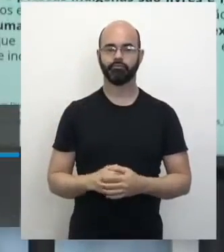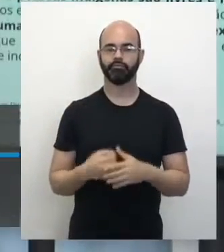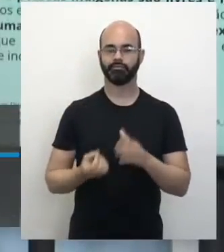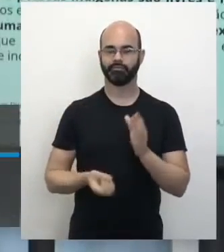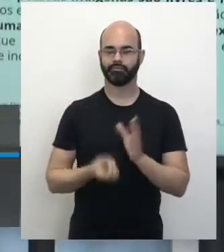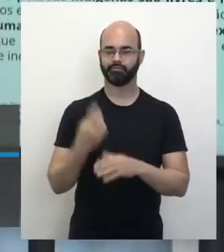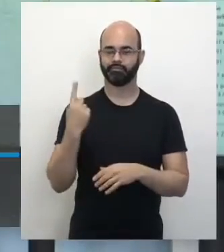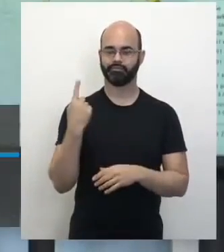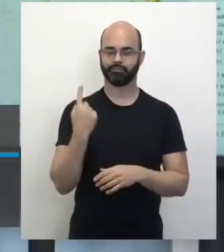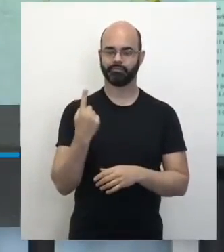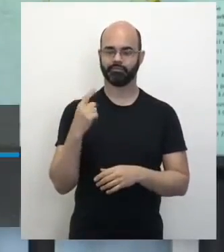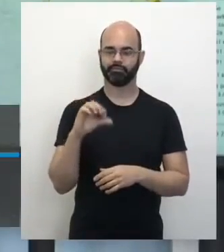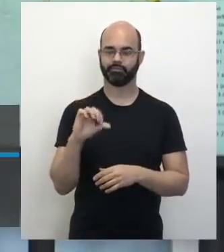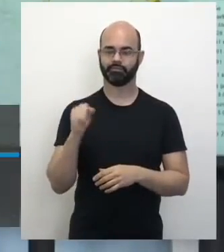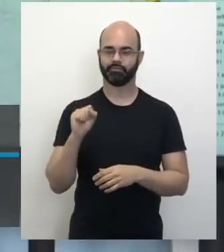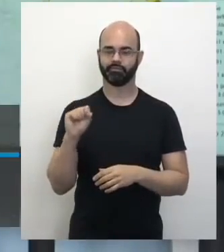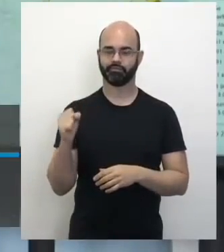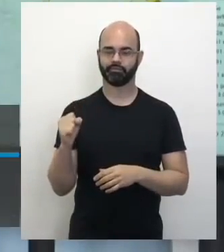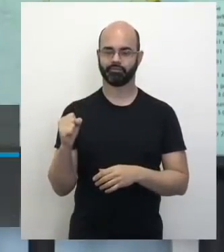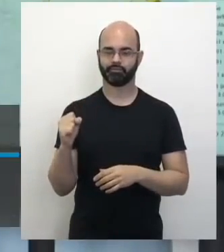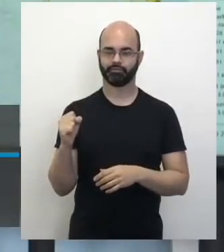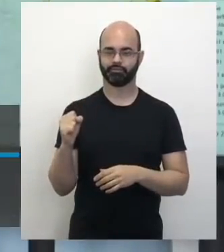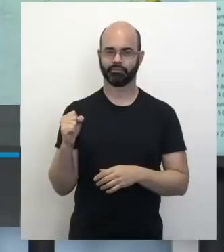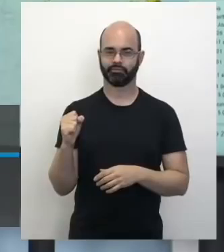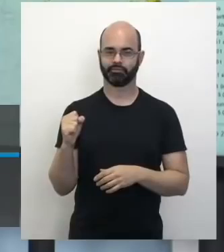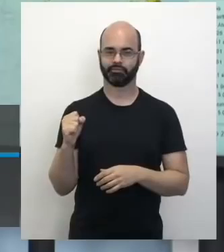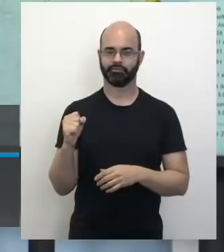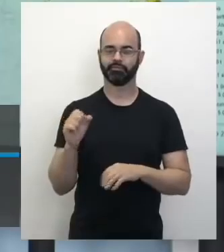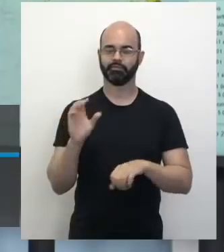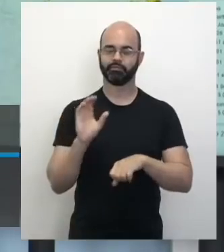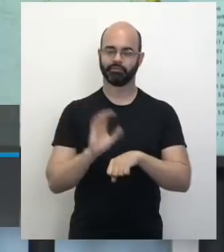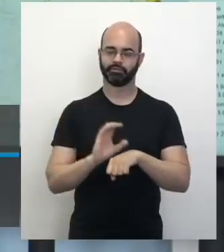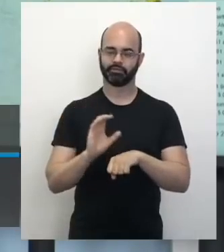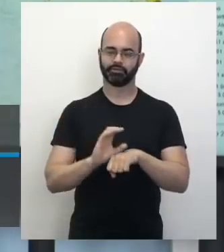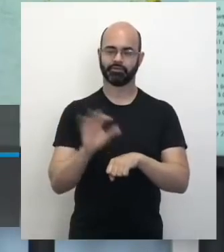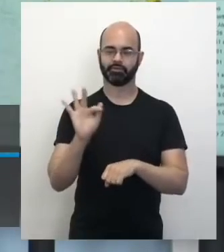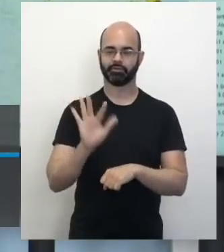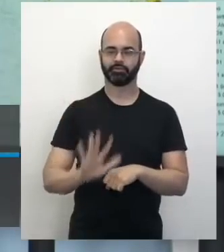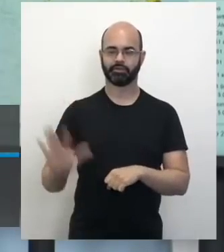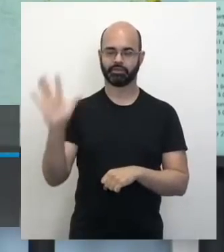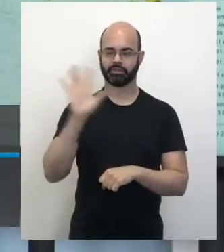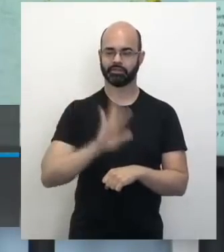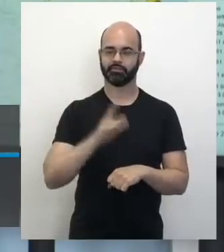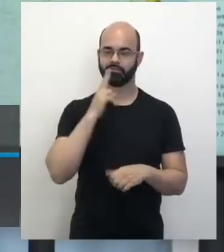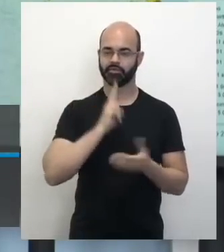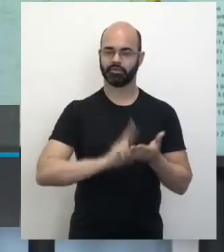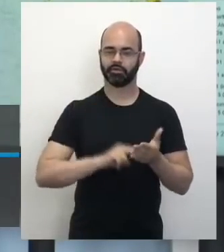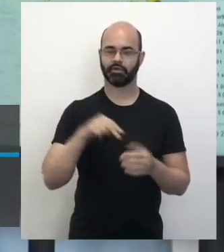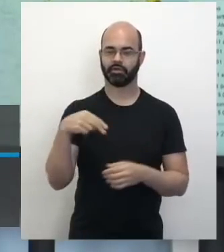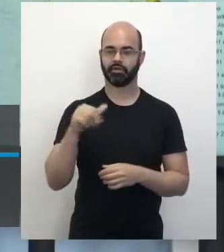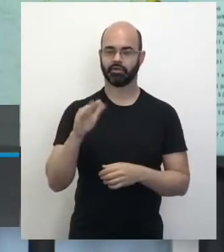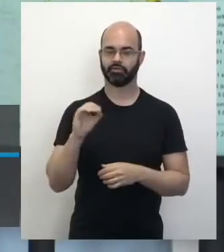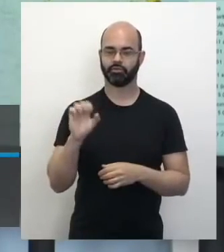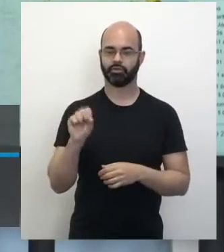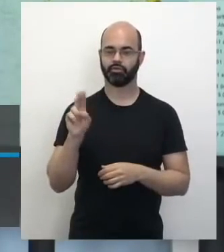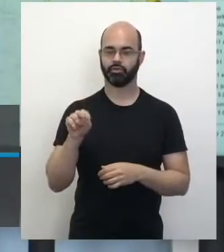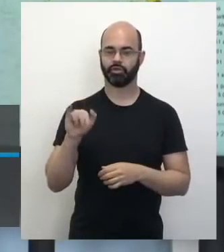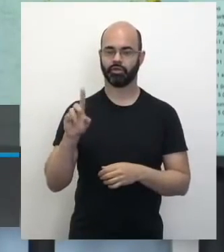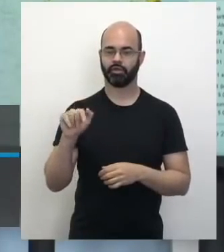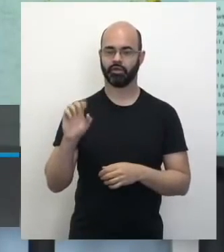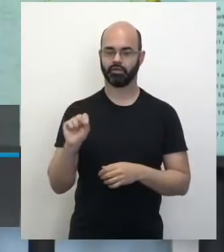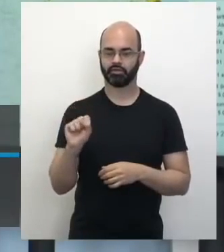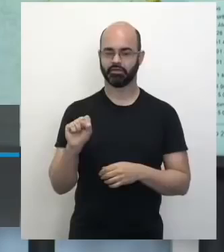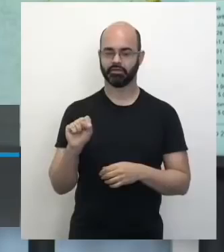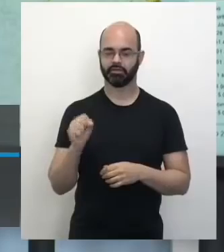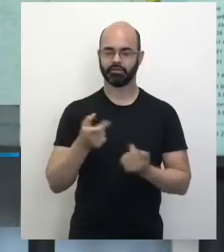de 1988, e temos também, né, na Carta aí das Nações Unidas dos Direitos, né, Humanos